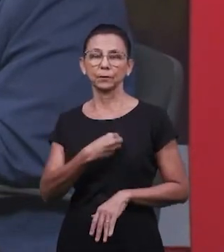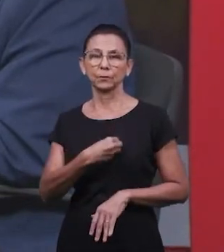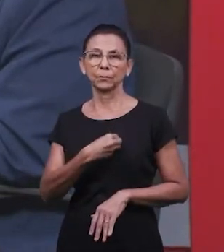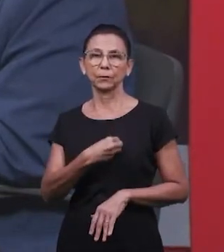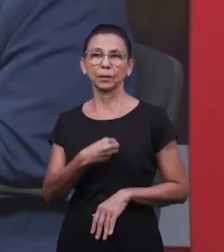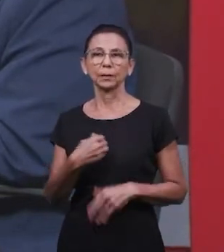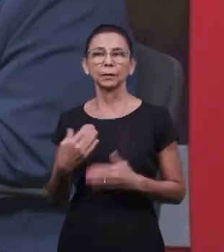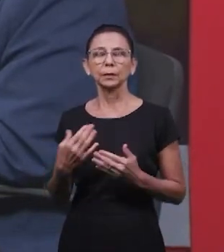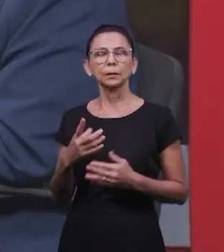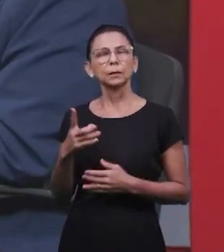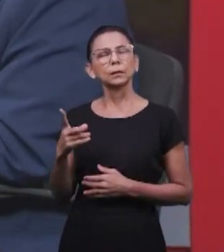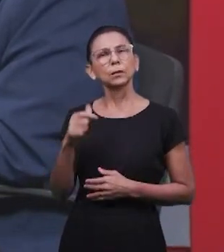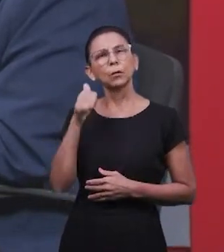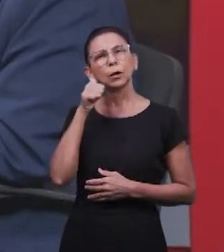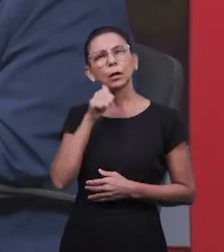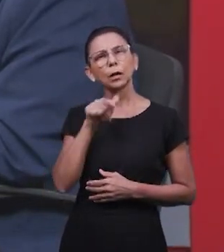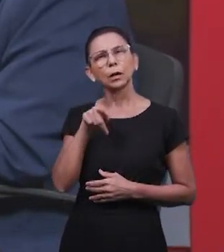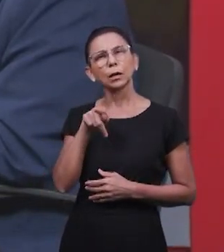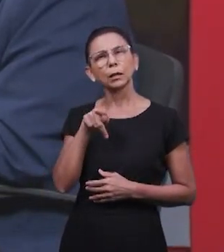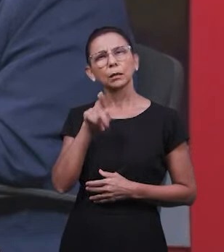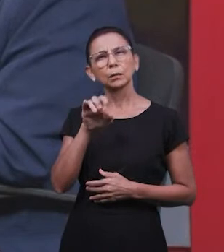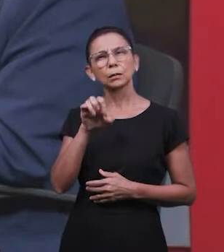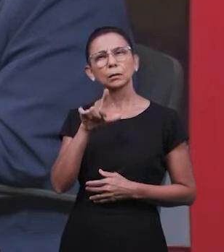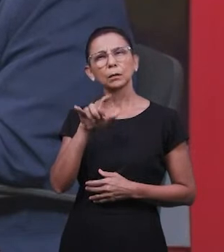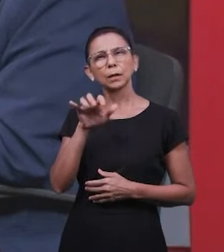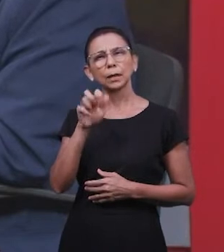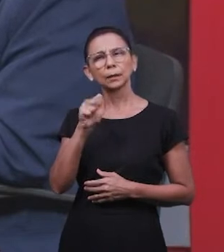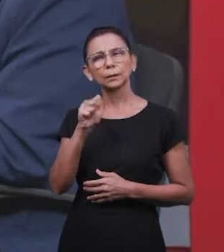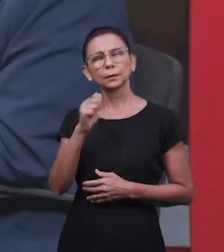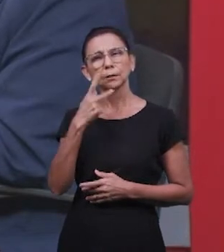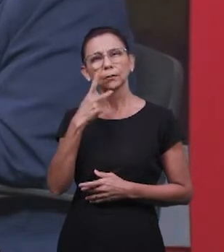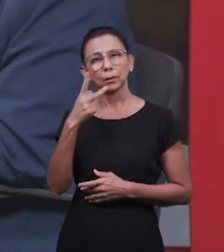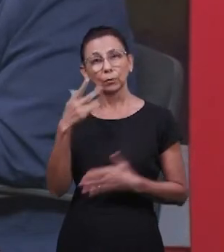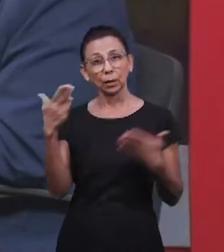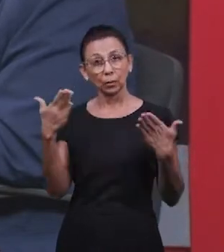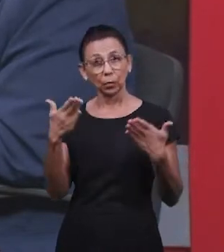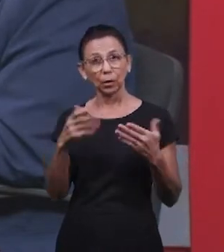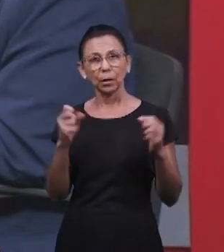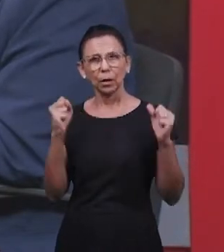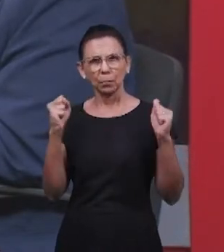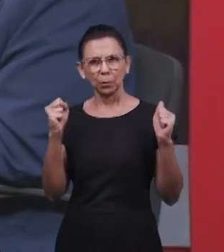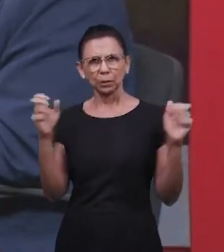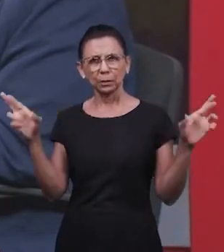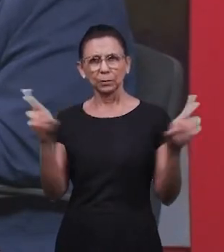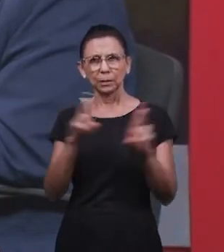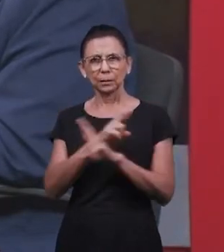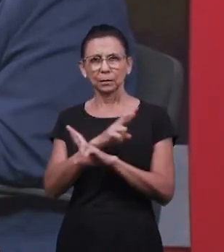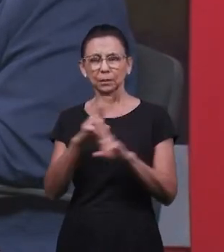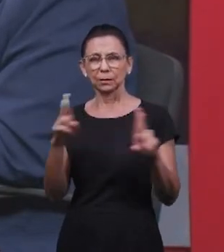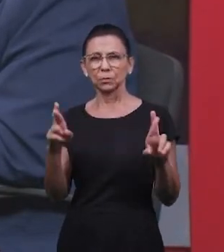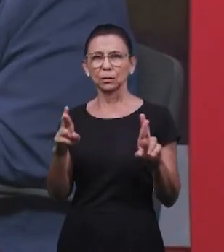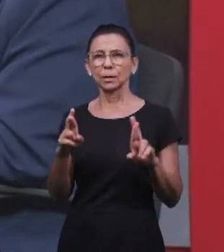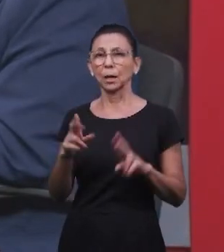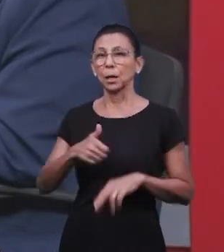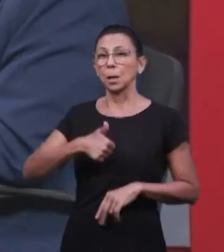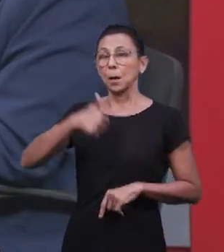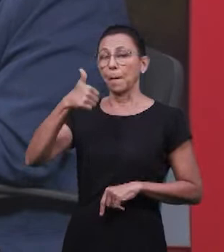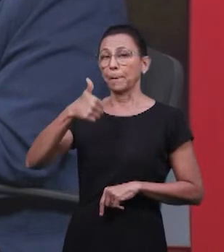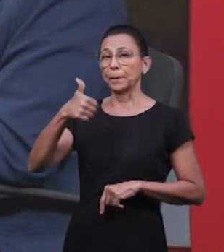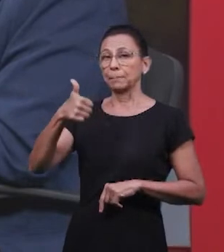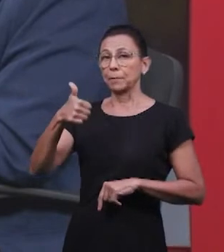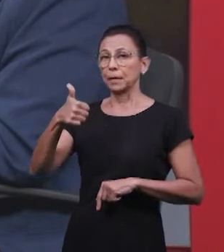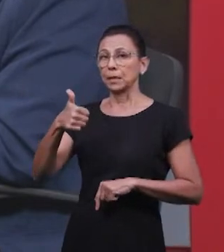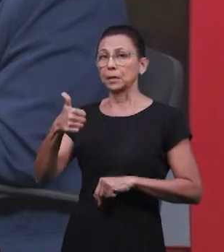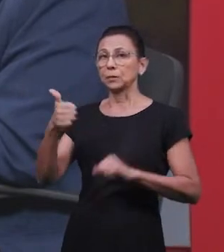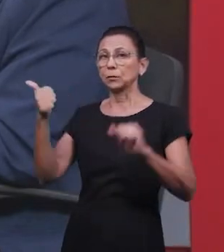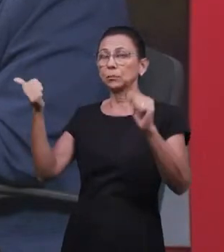falou, nós podemos associar a buscar primeiro o reino de Deus, ou seja, aquilo que está na palavra e todas as demais